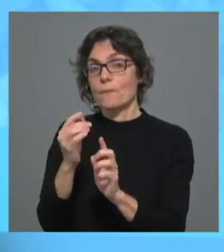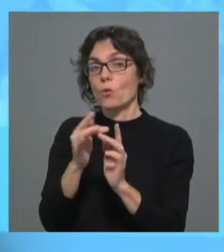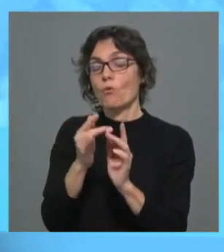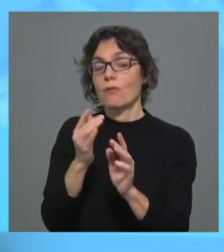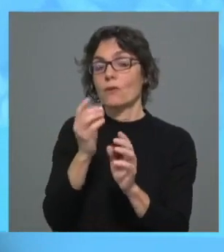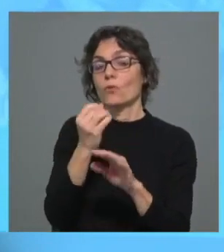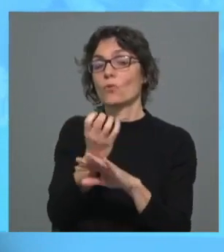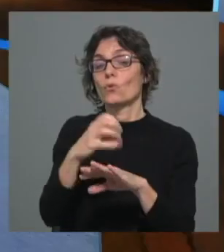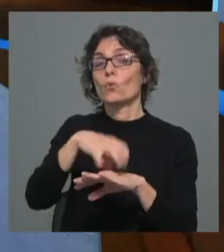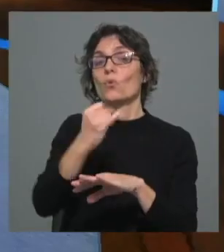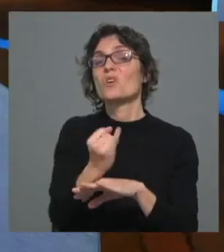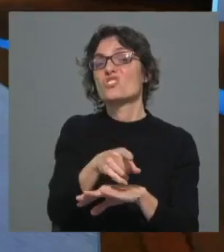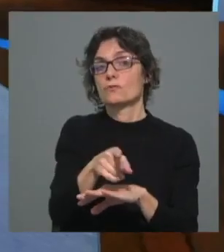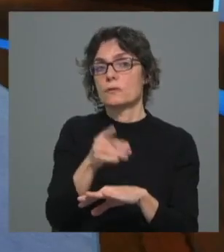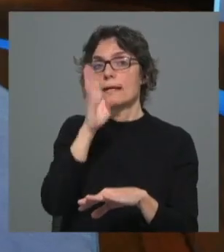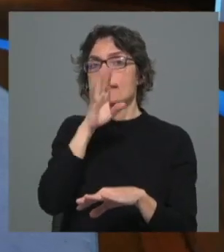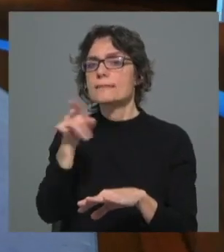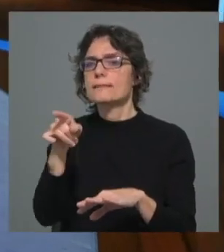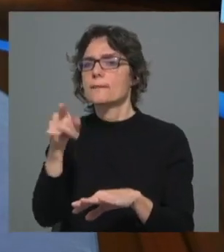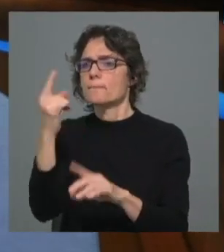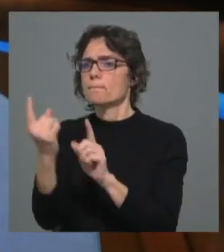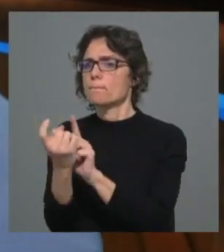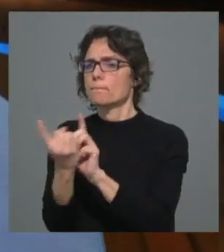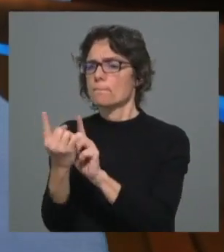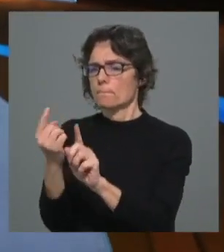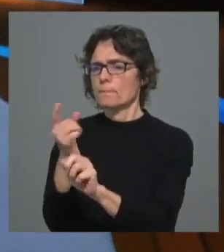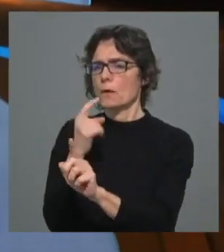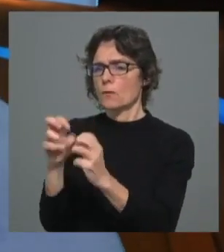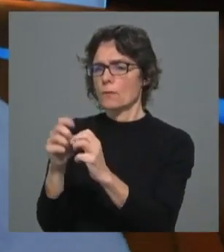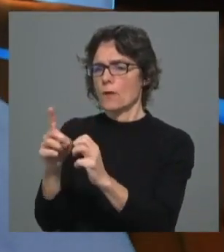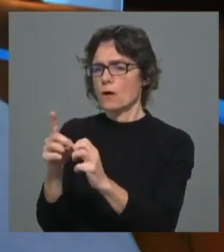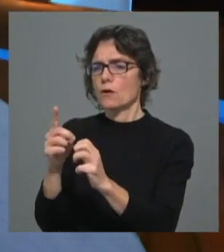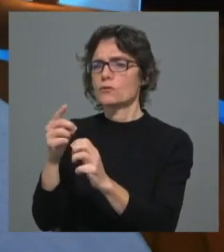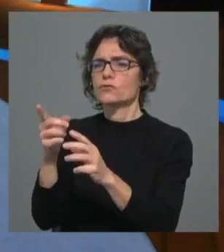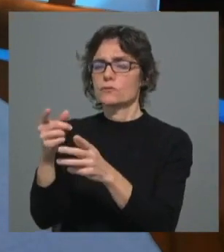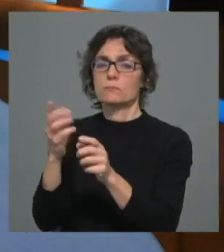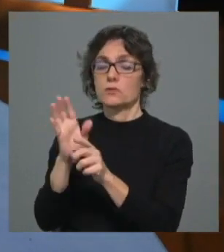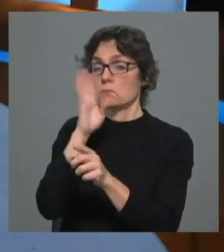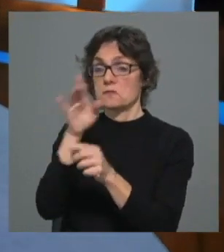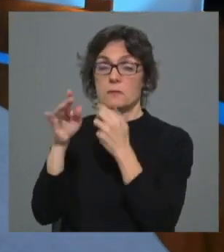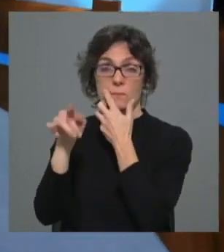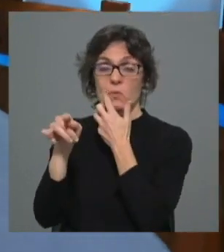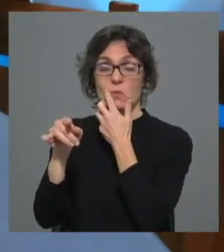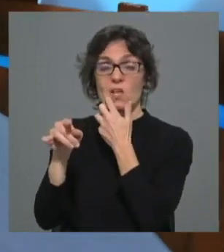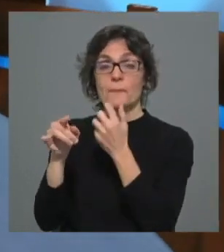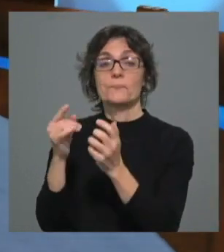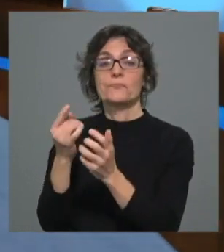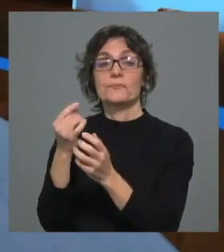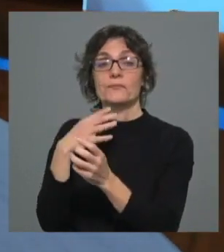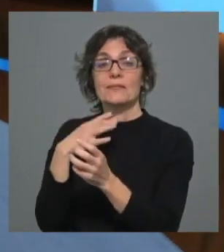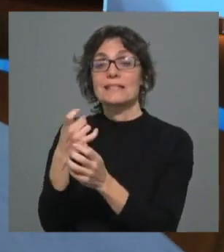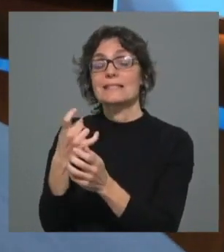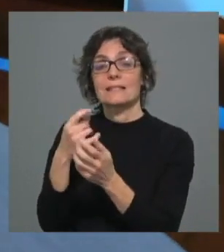um problema que eu encontro numa pessoa eu sei que posso mandar para renovar a moraria Se for para aprender português por exemplo há uma uma associação que